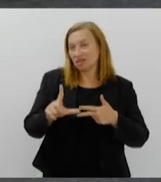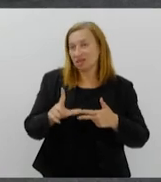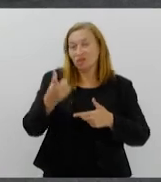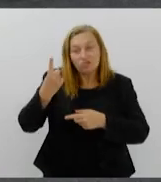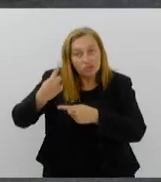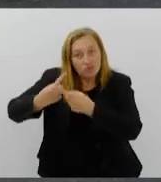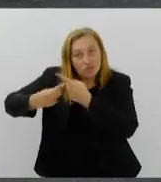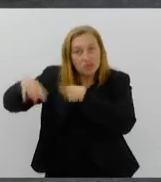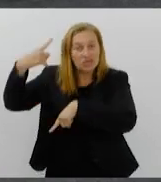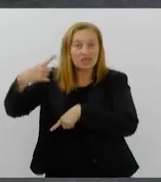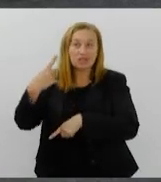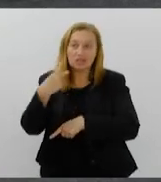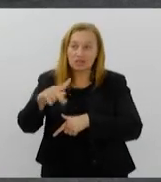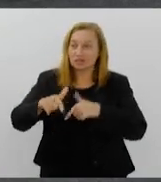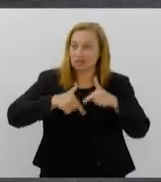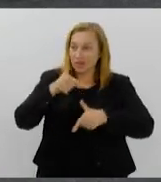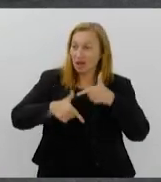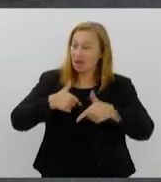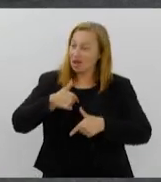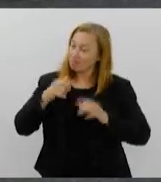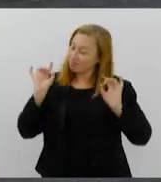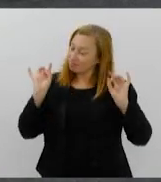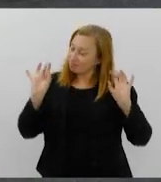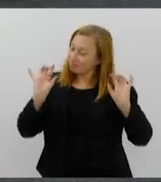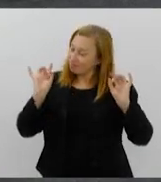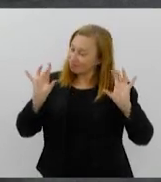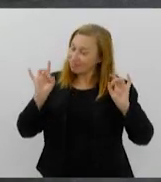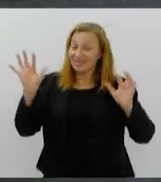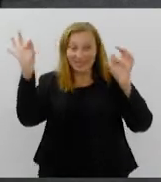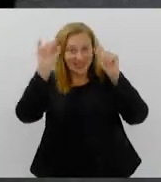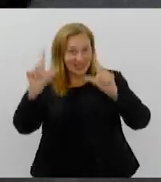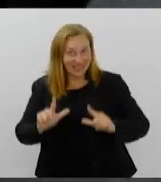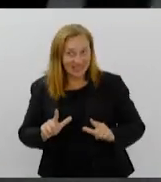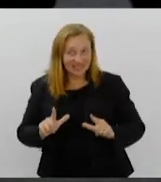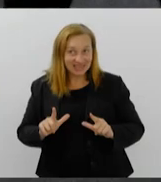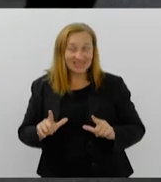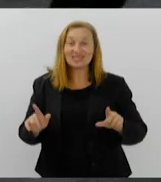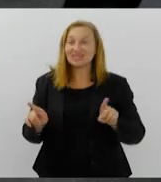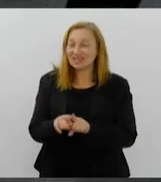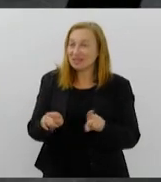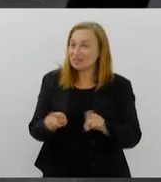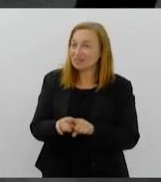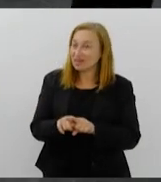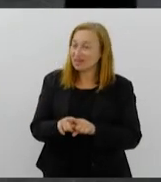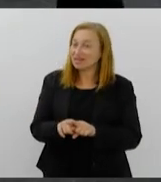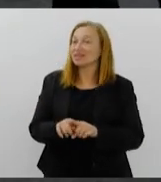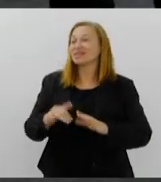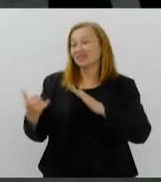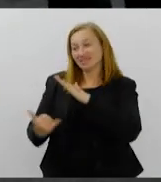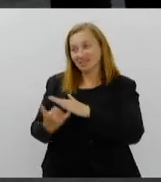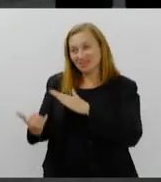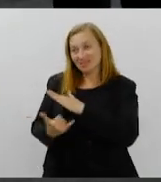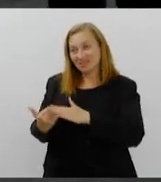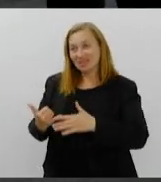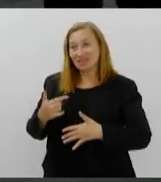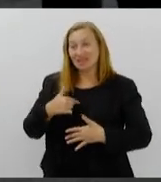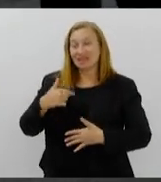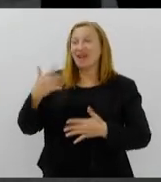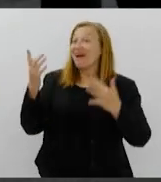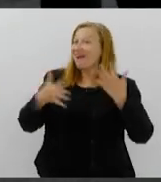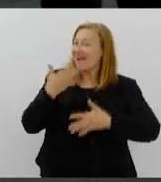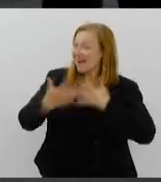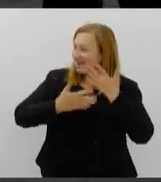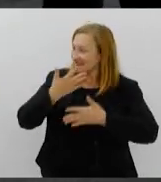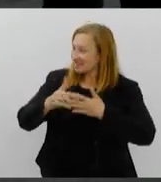na missão, dizer que fico especialmente e pessoalmente muito feliz, mas, por outro lado, também institucionalmente, muito alegre de